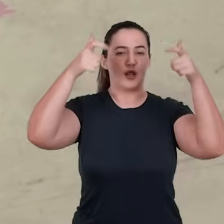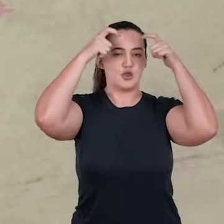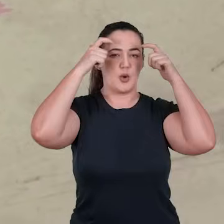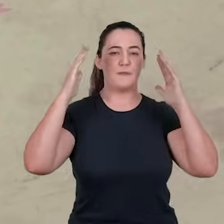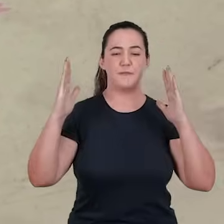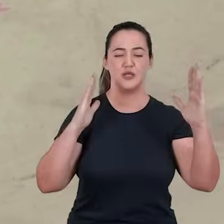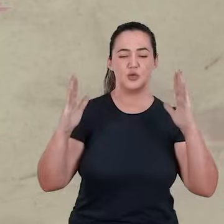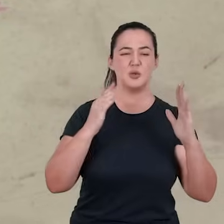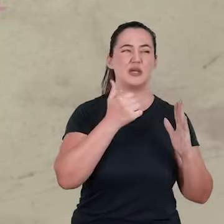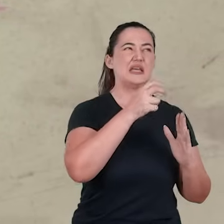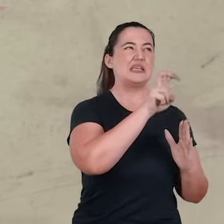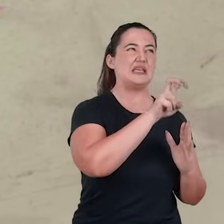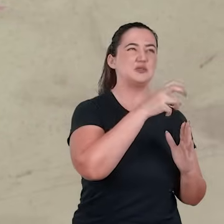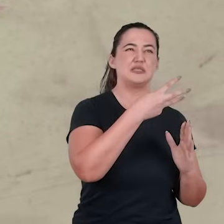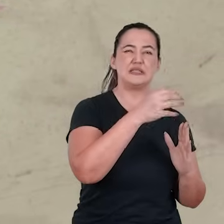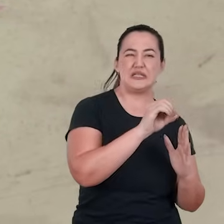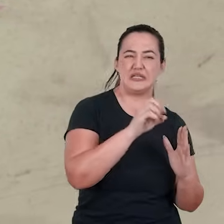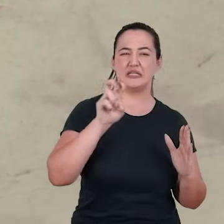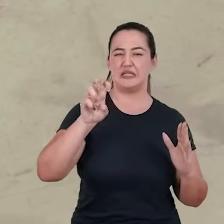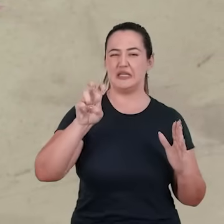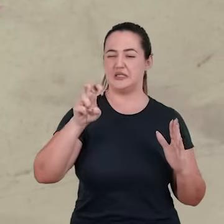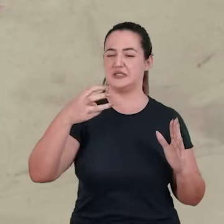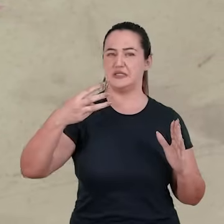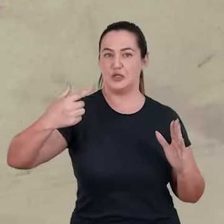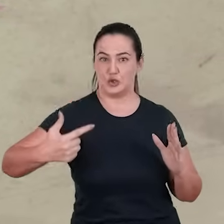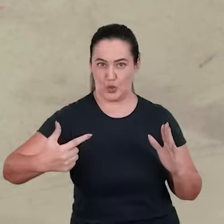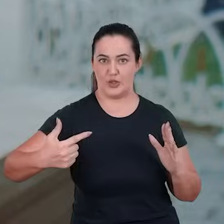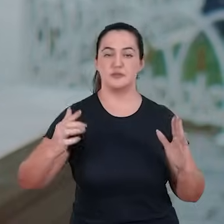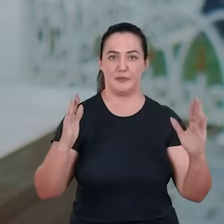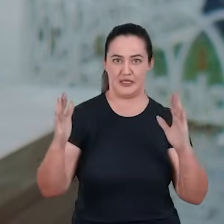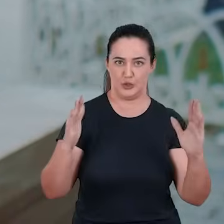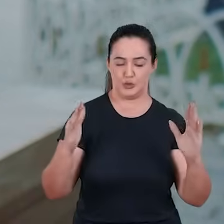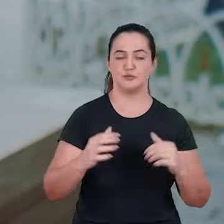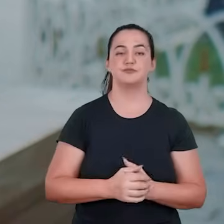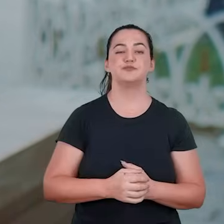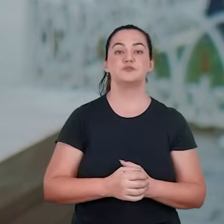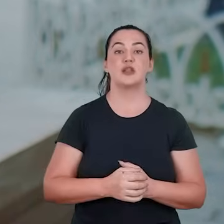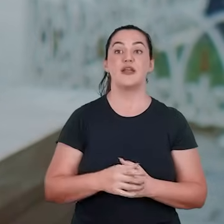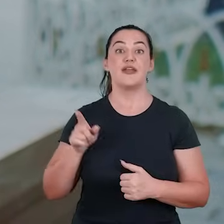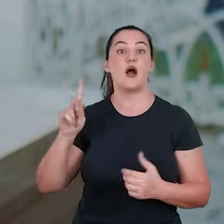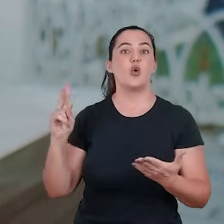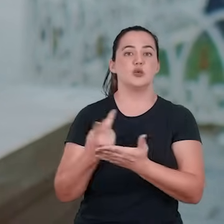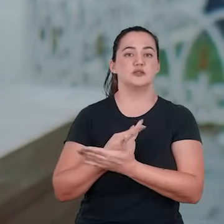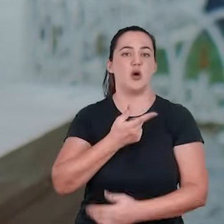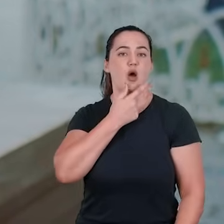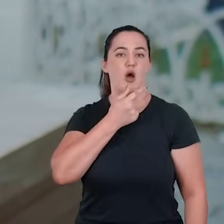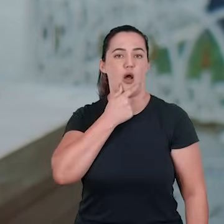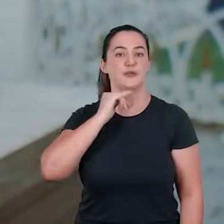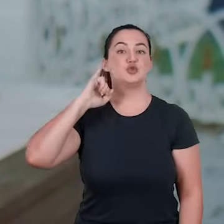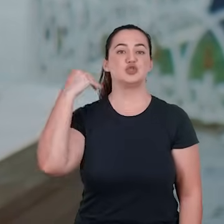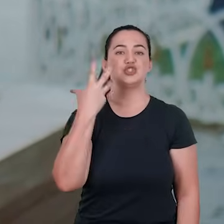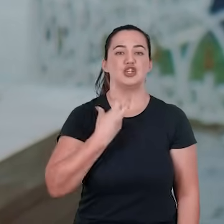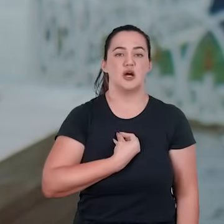530, 532. Aliás, o episódio que eu vou contar aconteceu em 532, mas o ato grandioso dele em relação ao